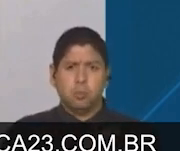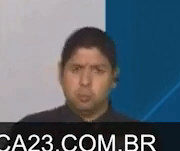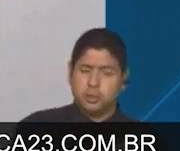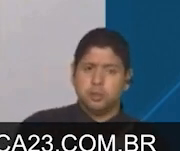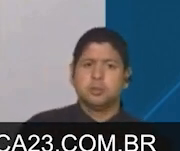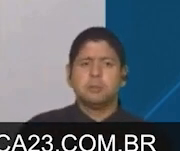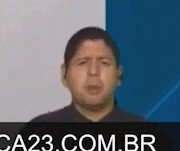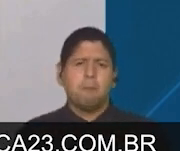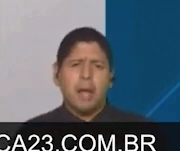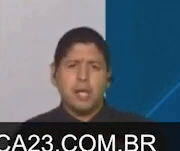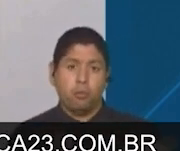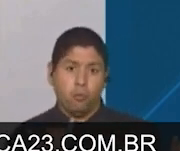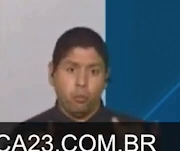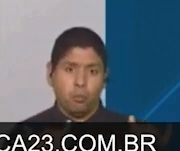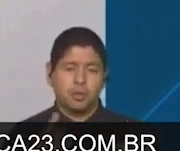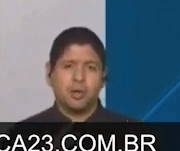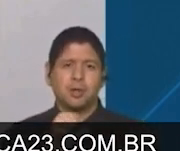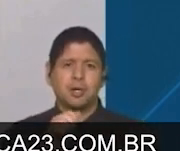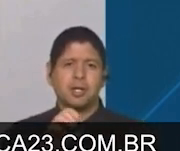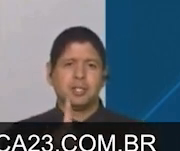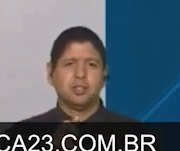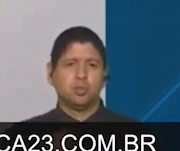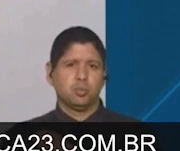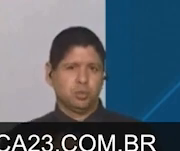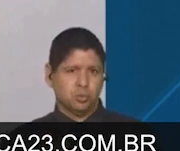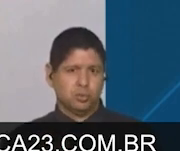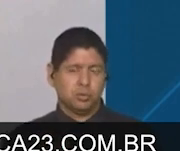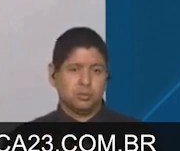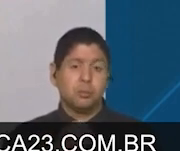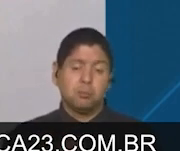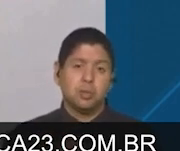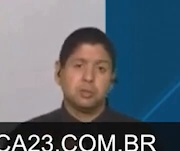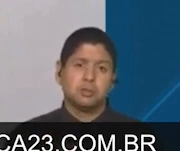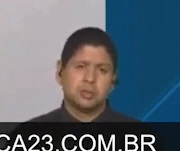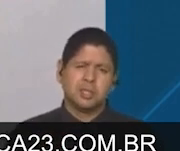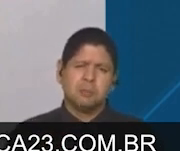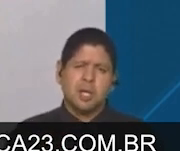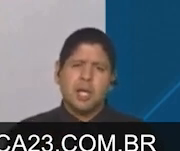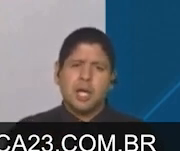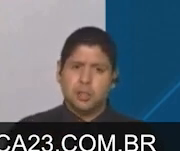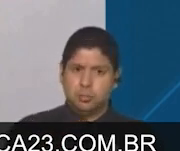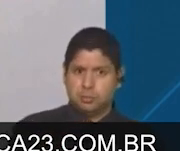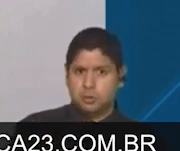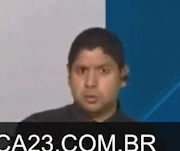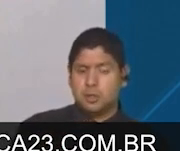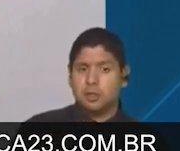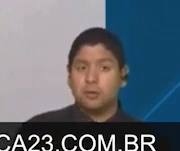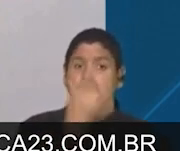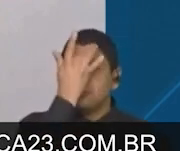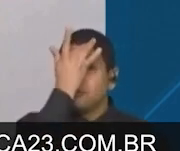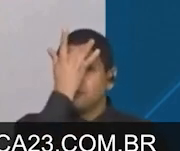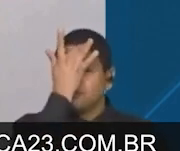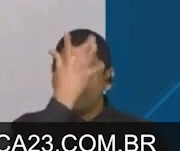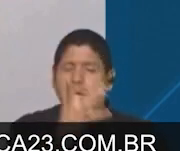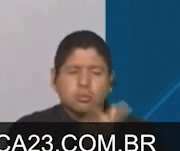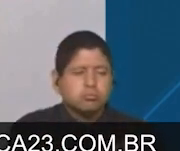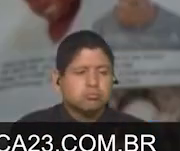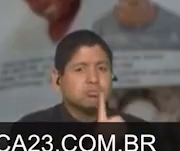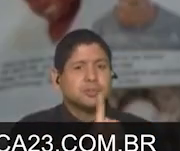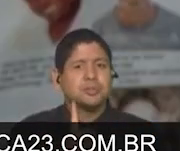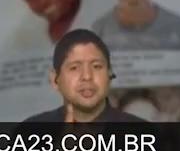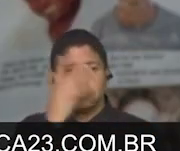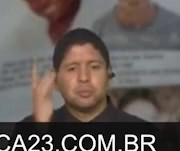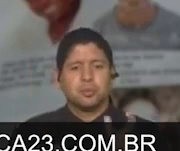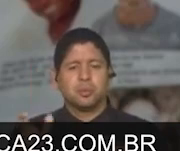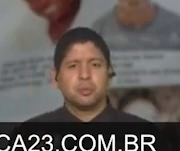outras bases de informação, como o CadÚnico, por exemplo, eventualmente até da educação, facilitaria o rastreamento dessas pessoas.